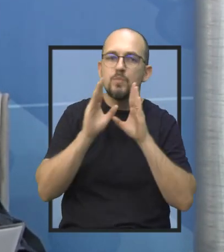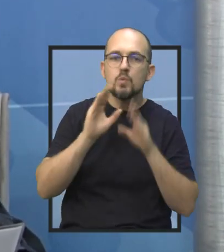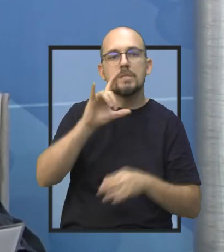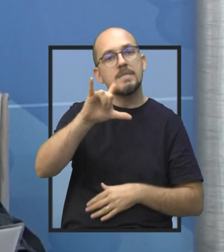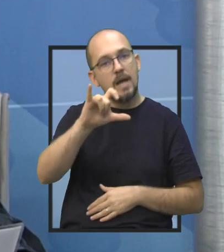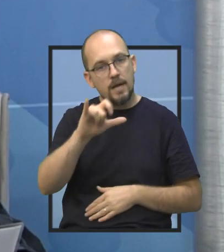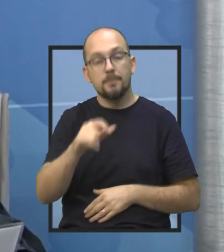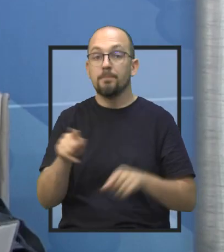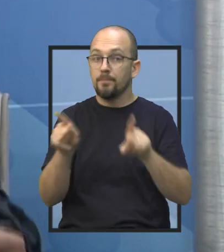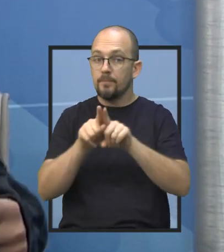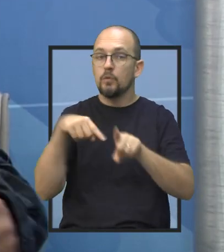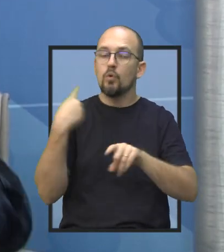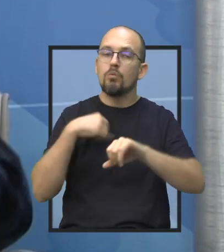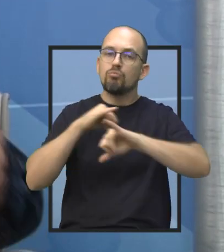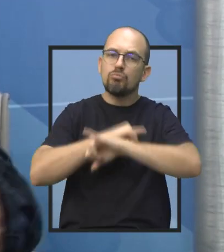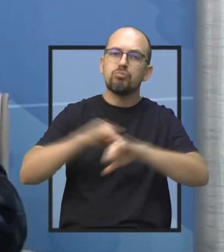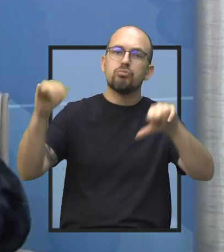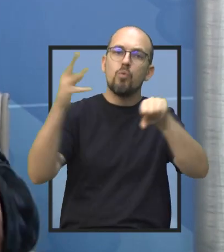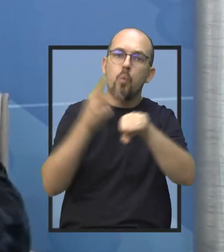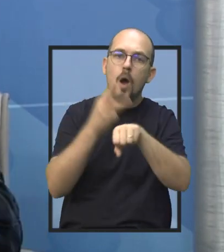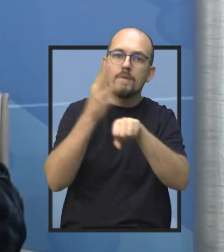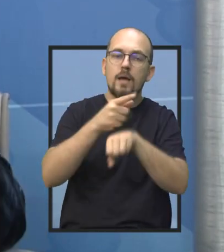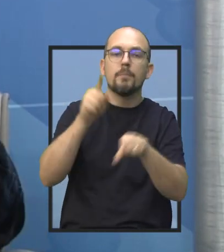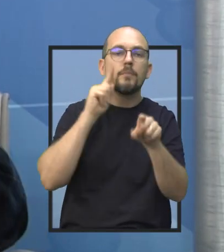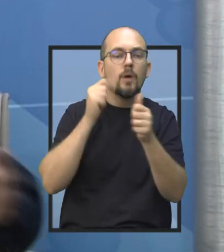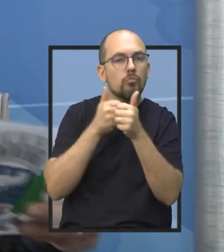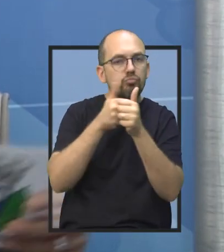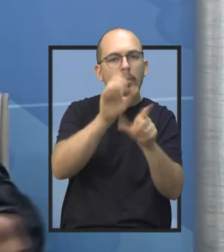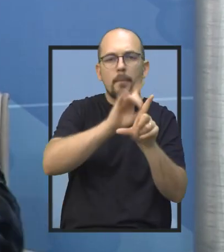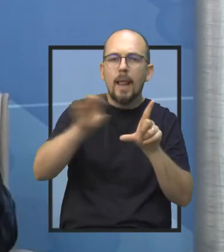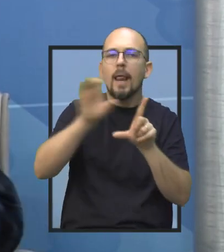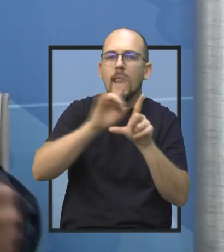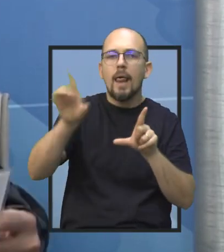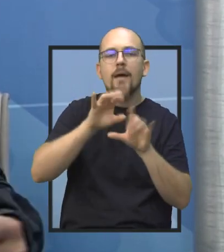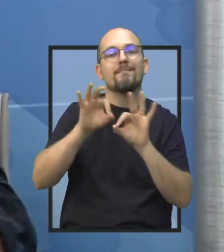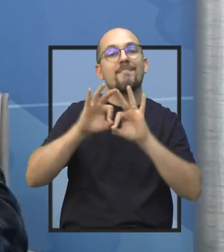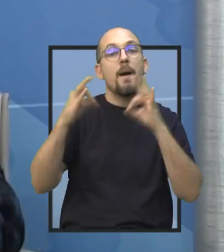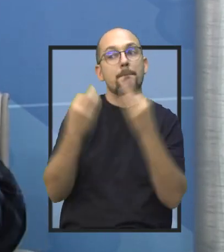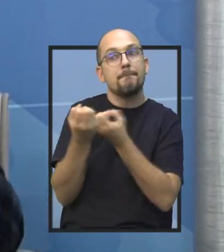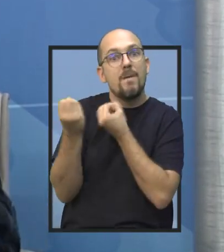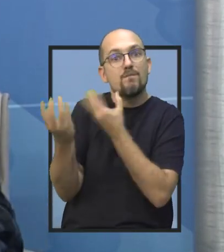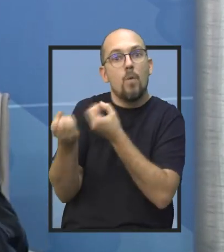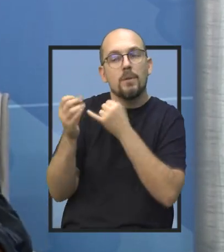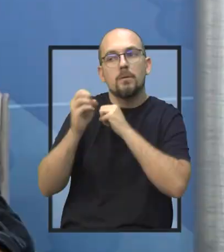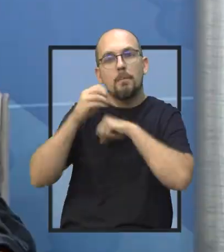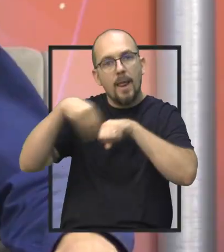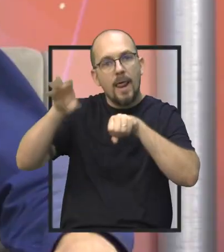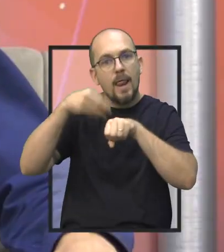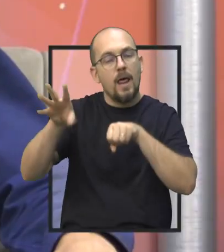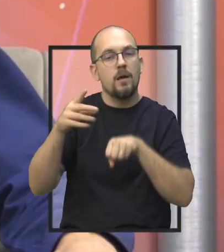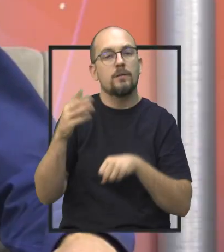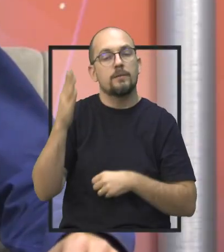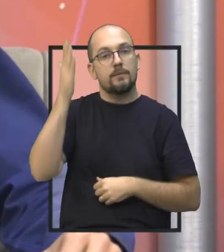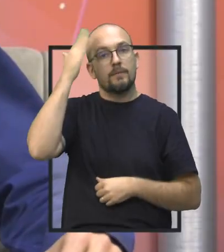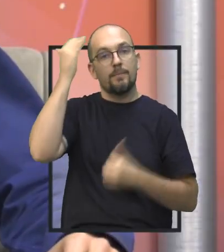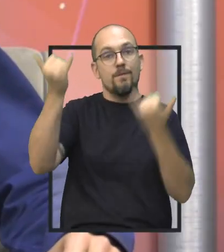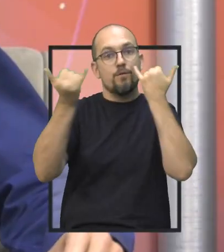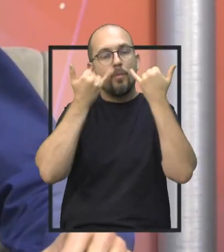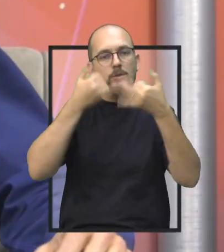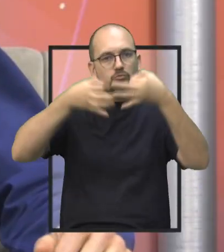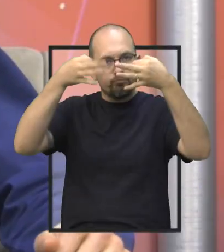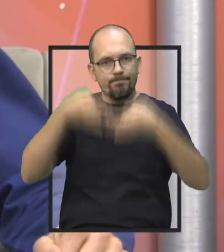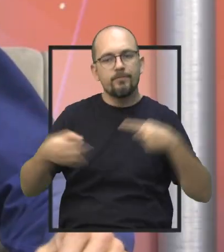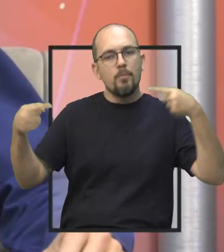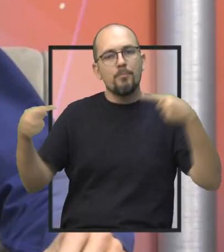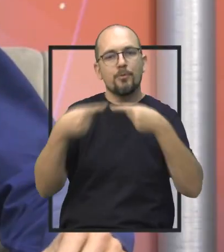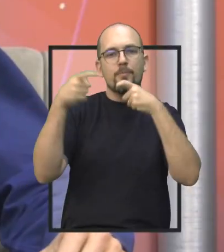Nós divulgamos no WhatsApp para que você possa compartilhar aí com os familiares informação que é uma informação certificada